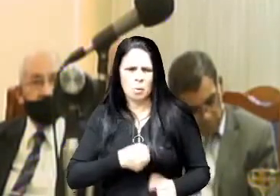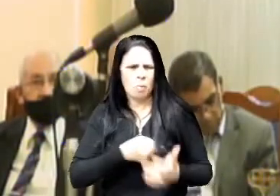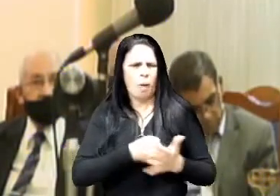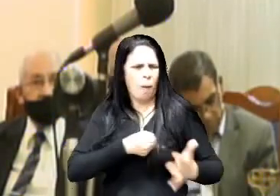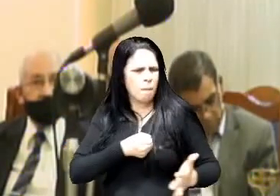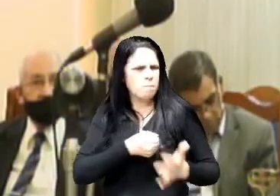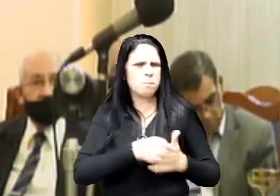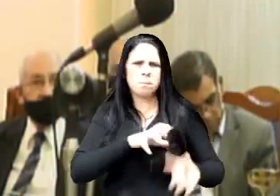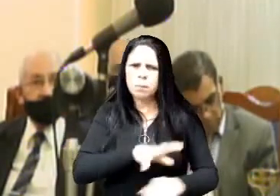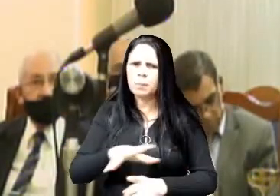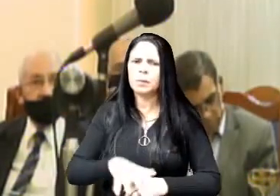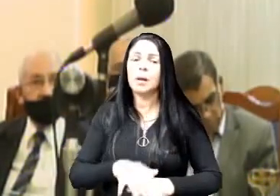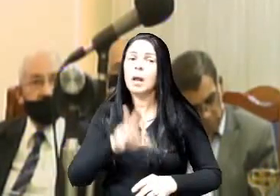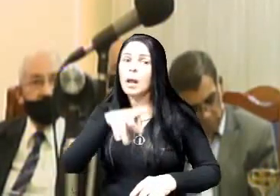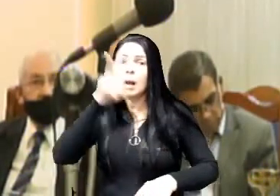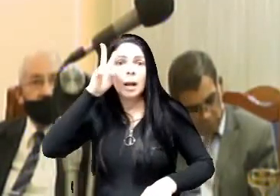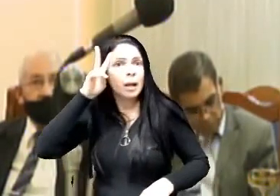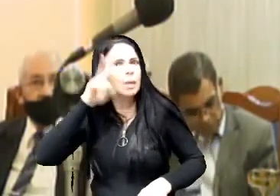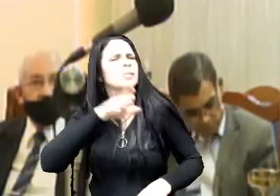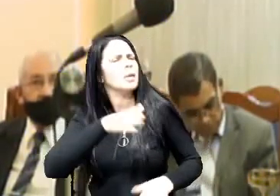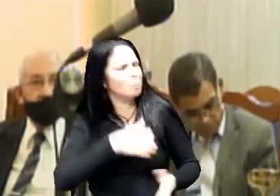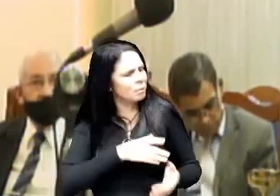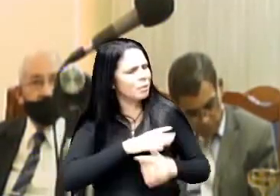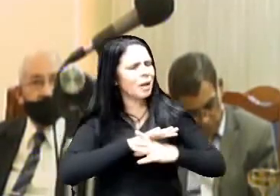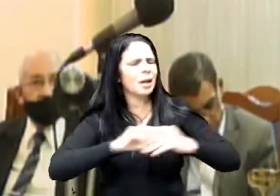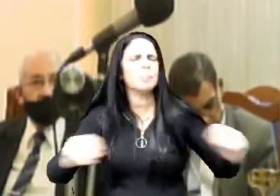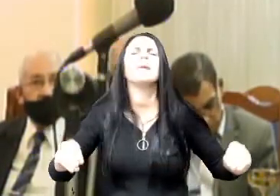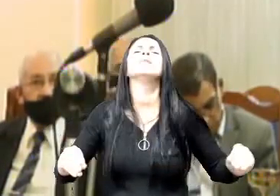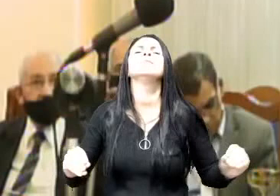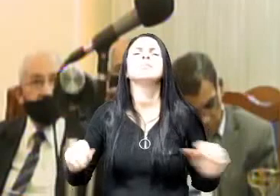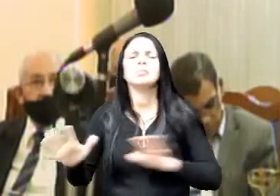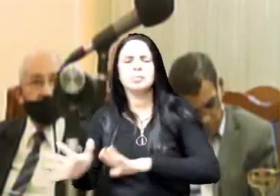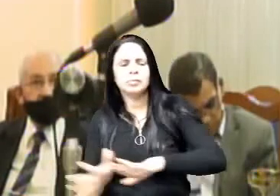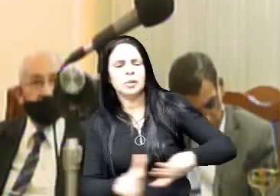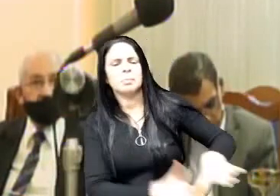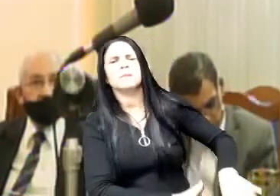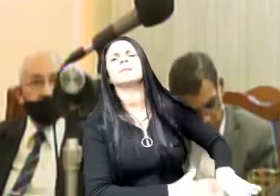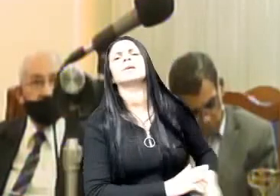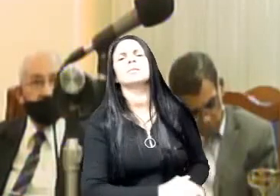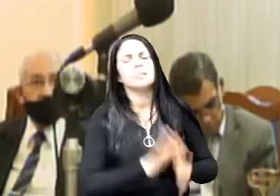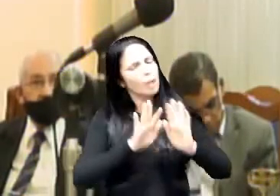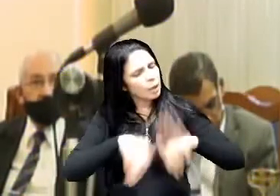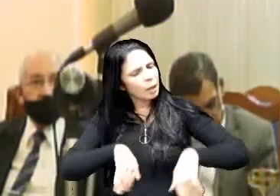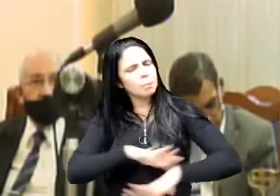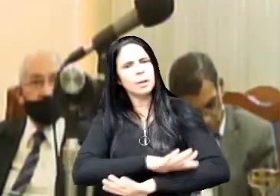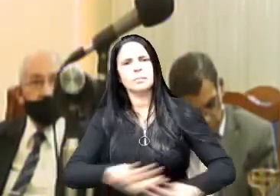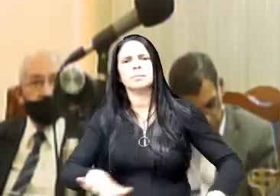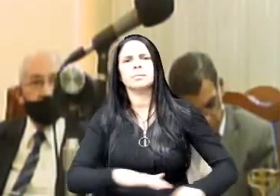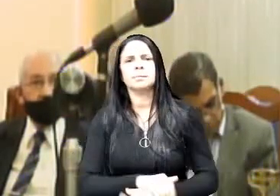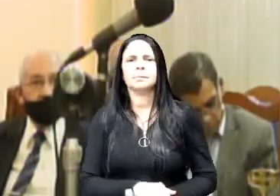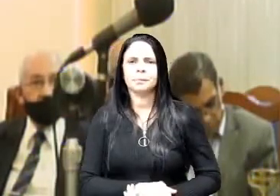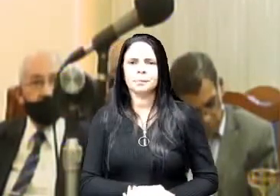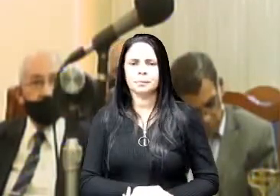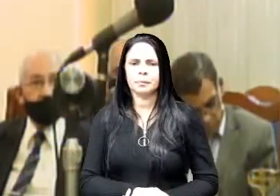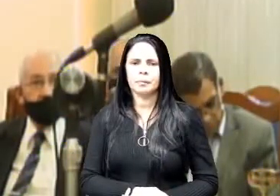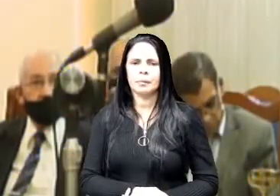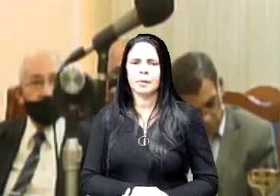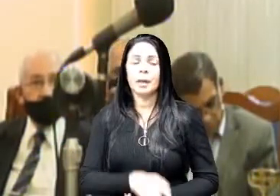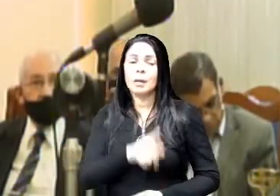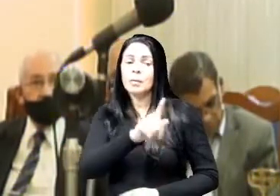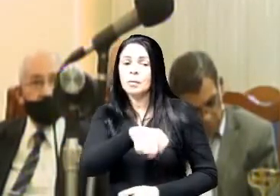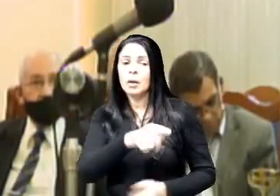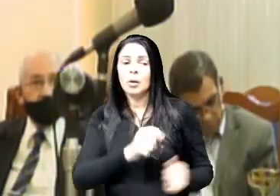Lembre-se que isso vai passar. Isso é passageiro. E vai produzir em